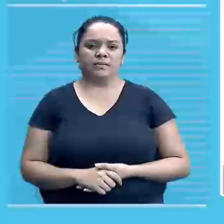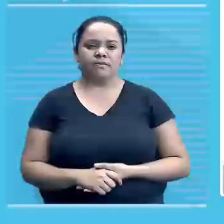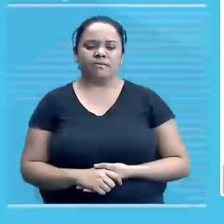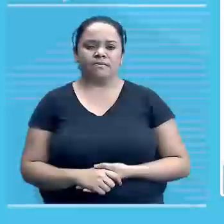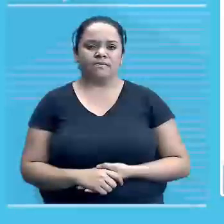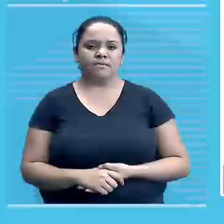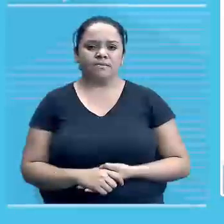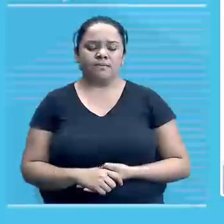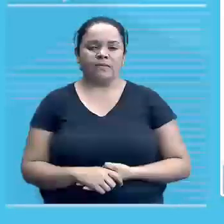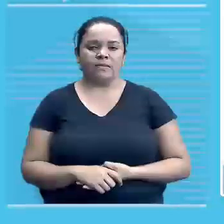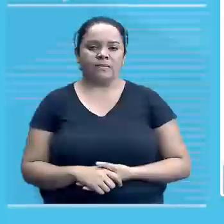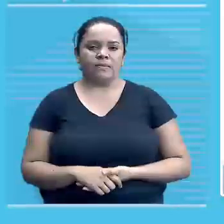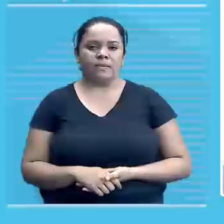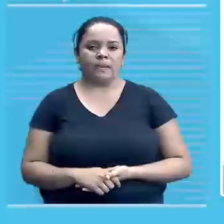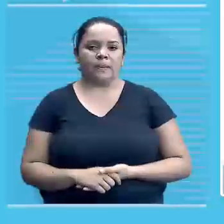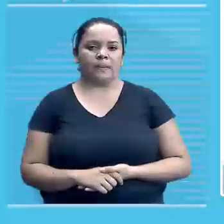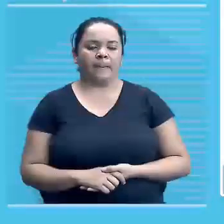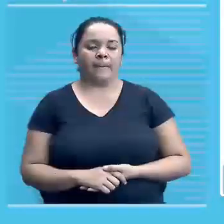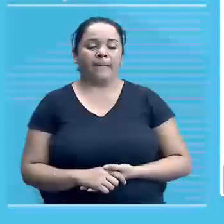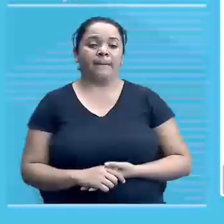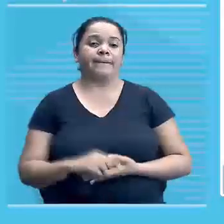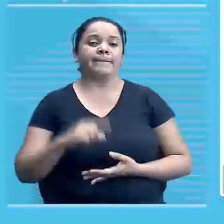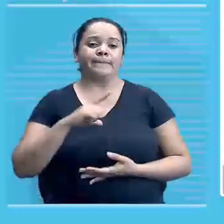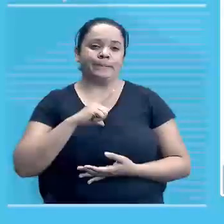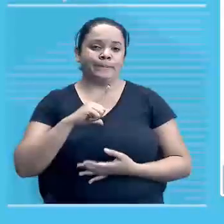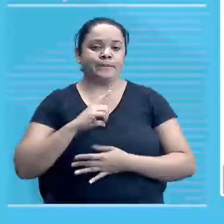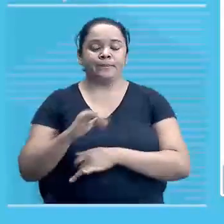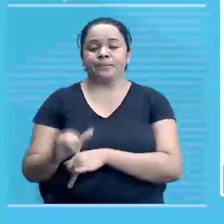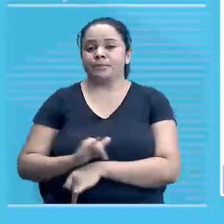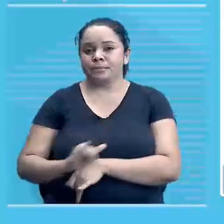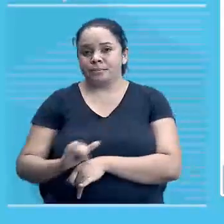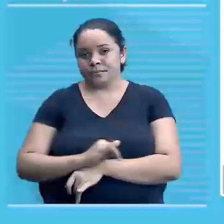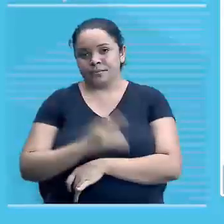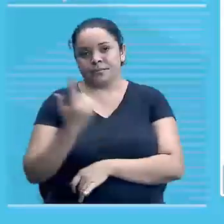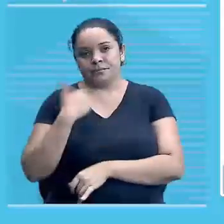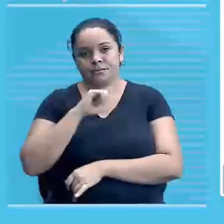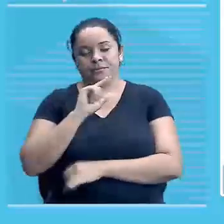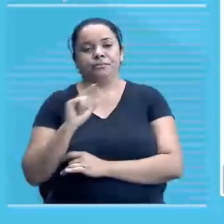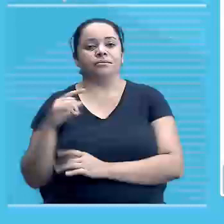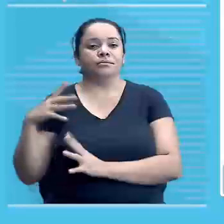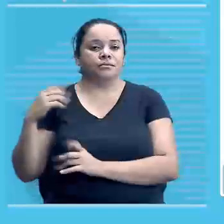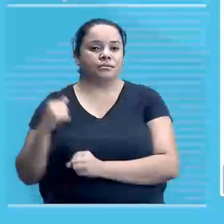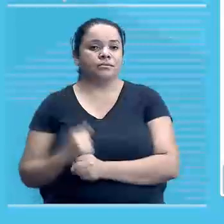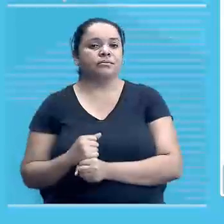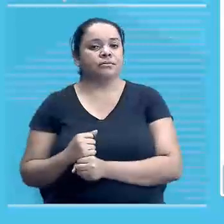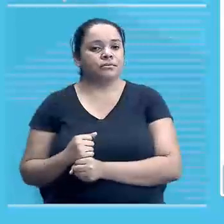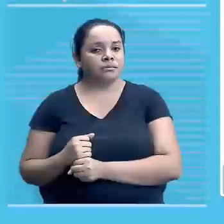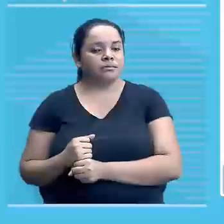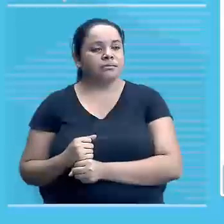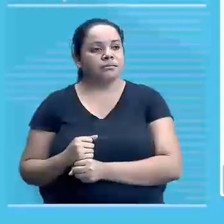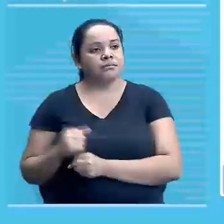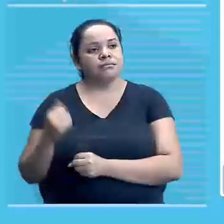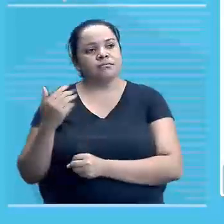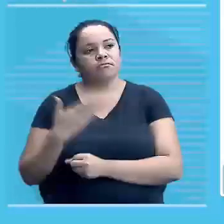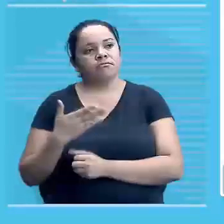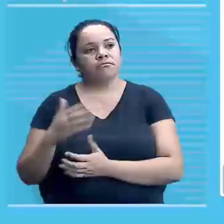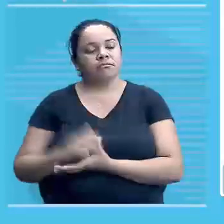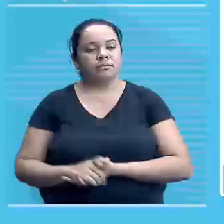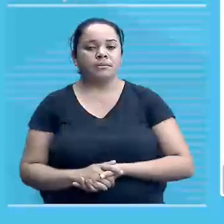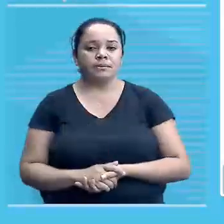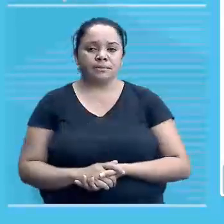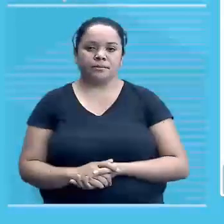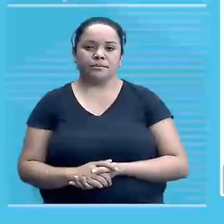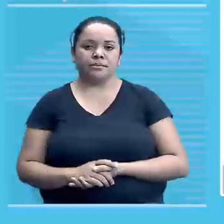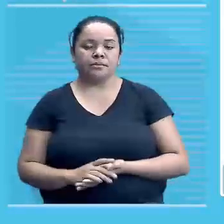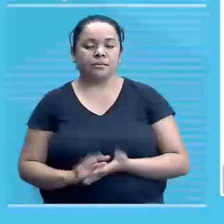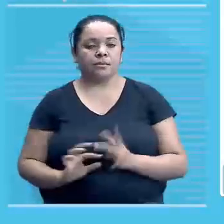Bora lá, né? Então, tem uma estratégia para a gente resolver esse tipo de questão, que é